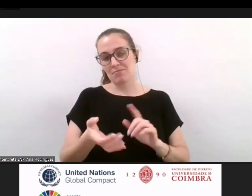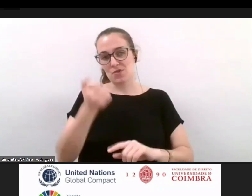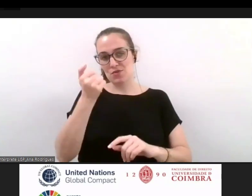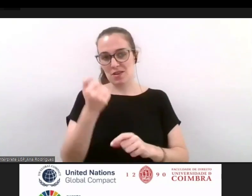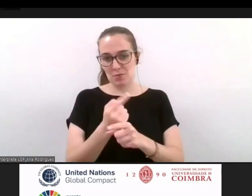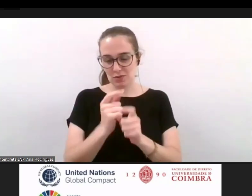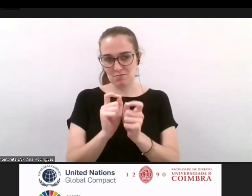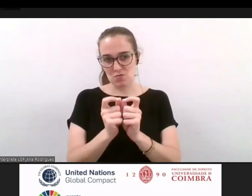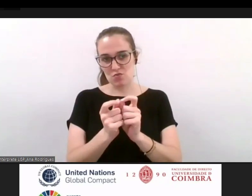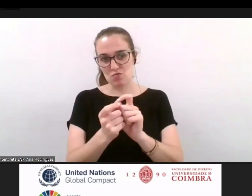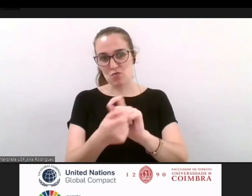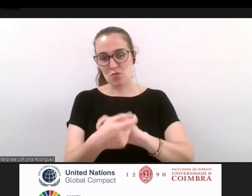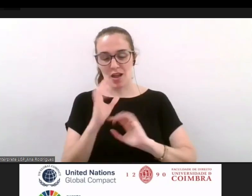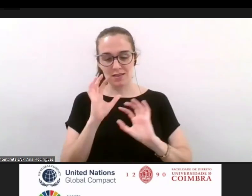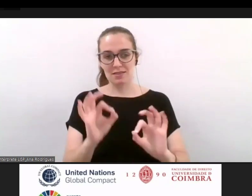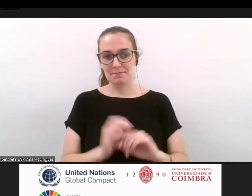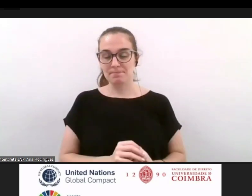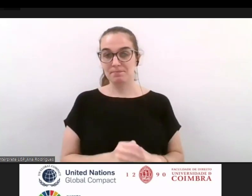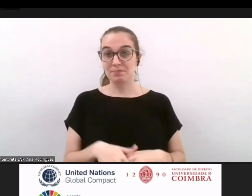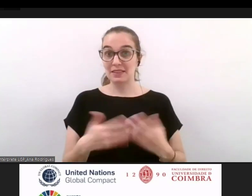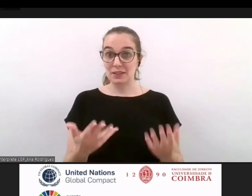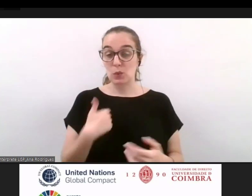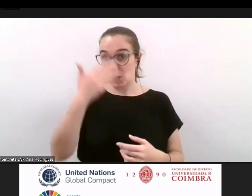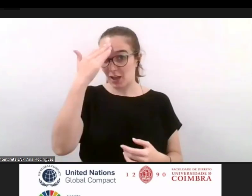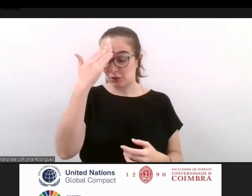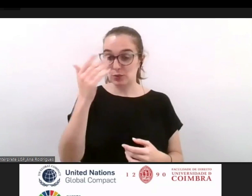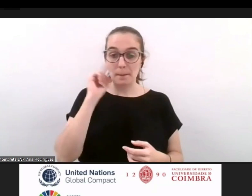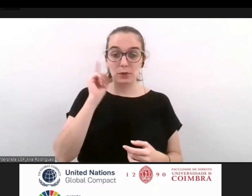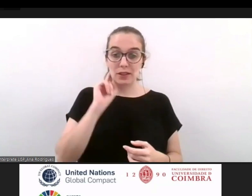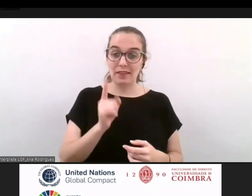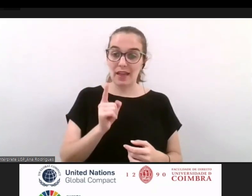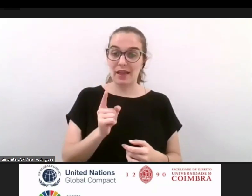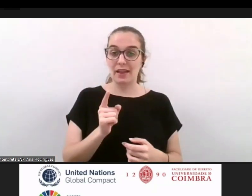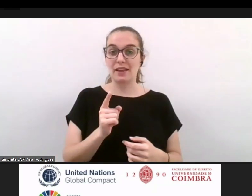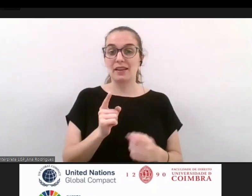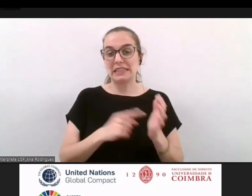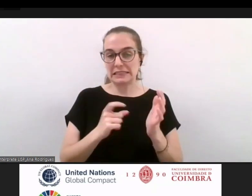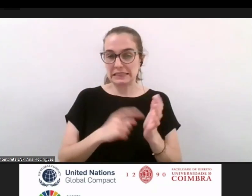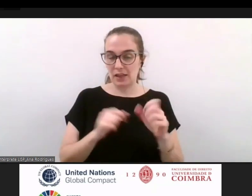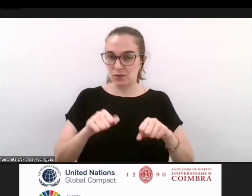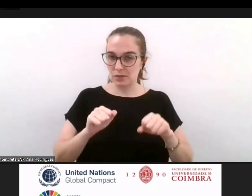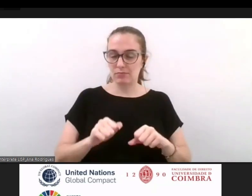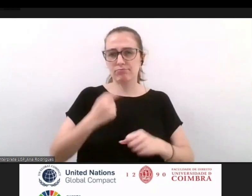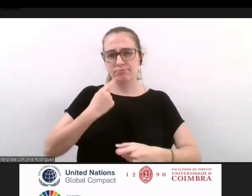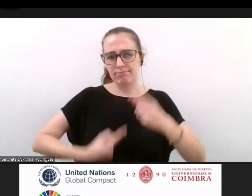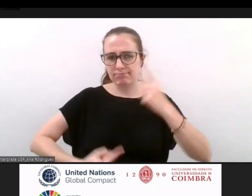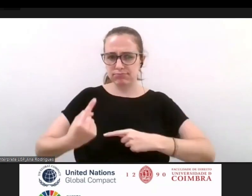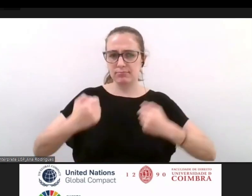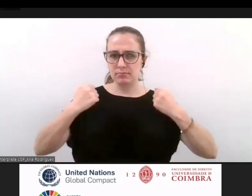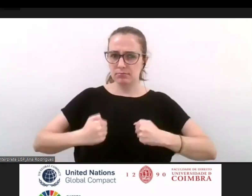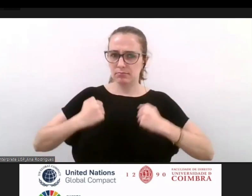a mudança, os movimentos. Portanto, eu acho que é importante, no fórum necessário, também reclamar essa